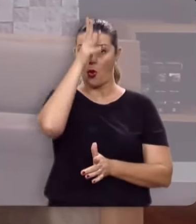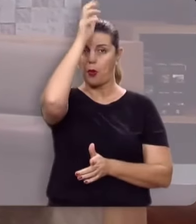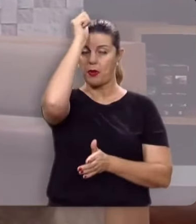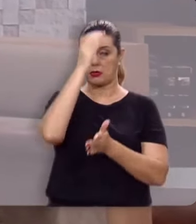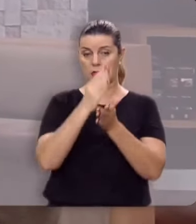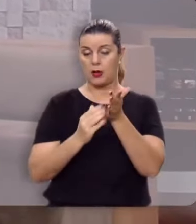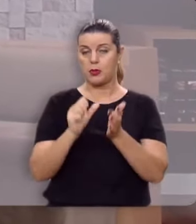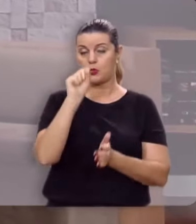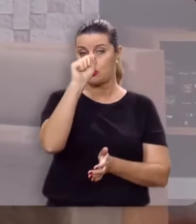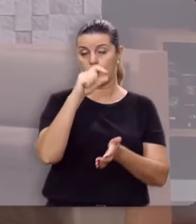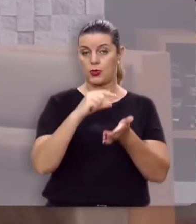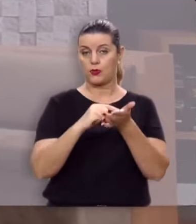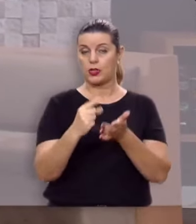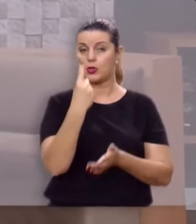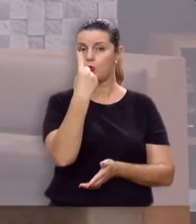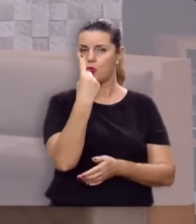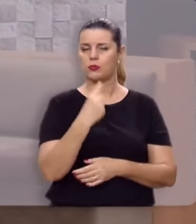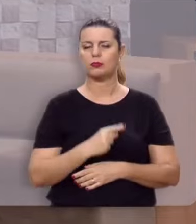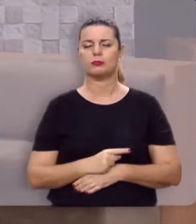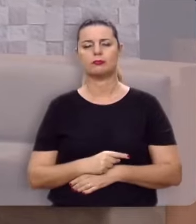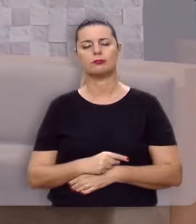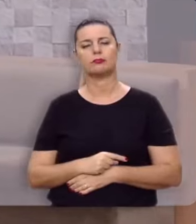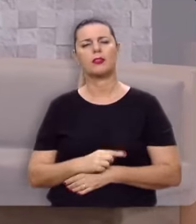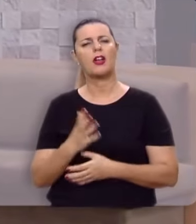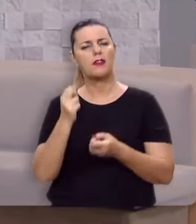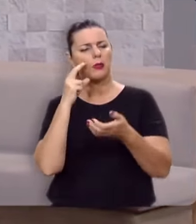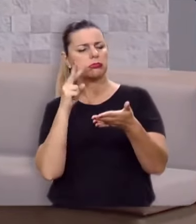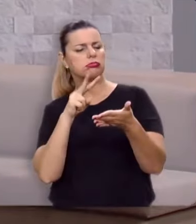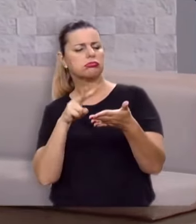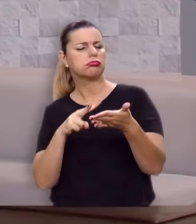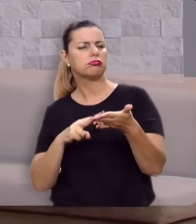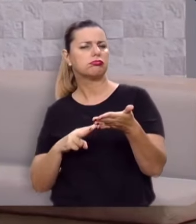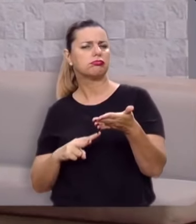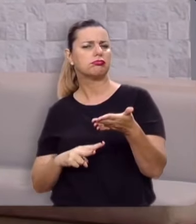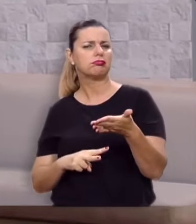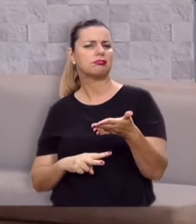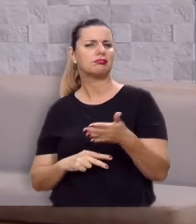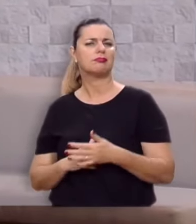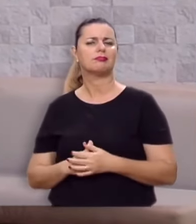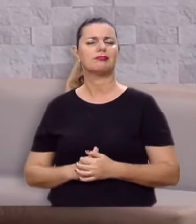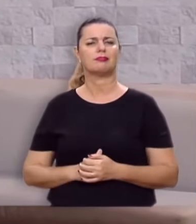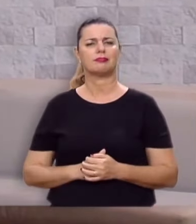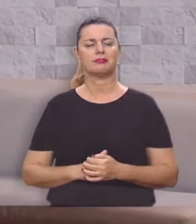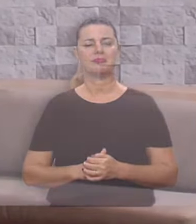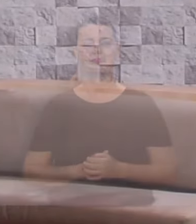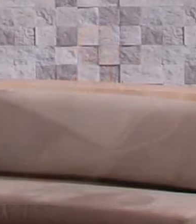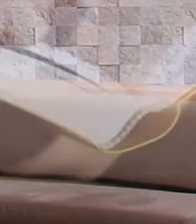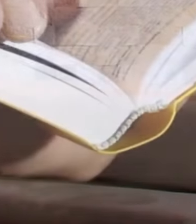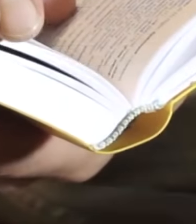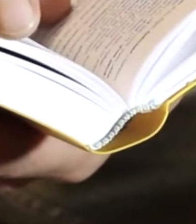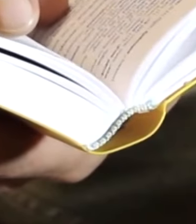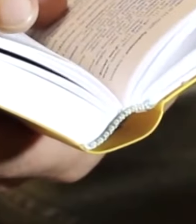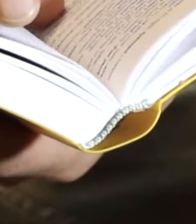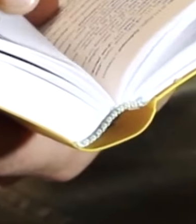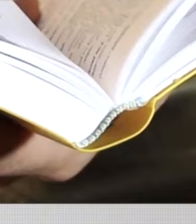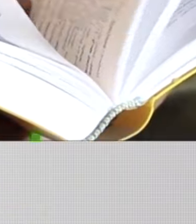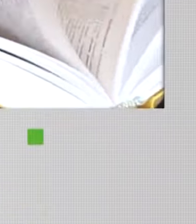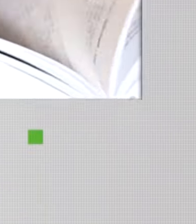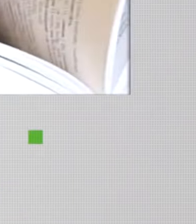Romanos, capítulo 8, verso 1. Vamos ouvir a leitura deste texto.